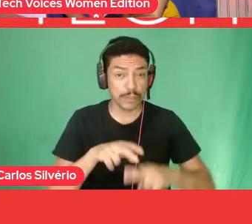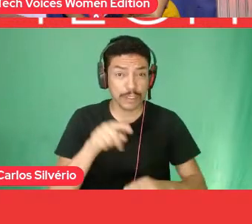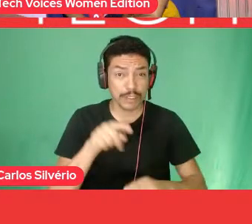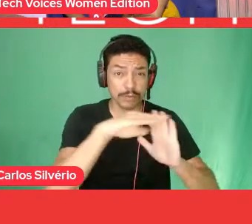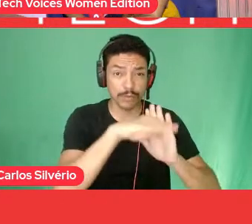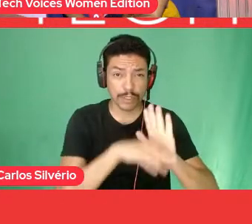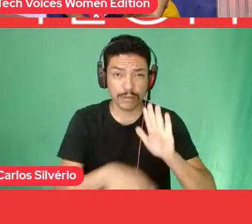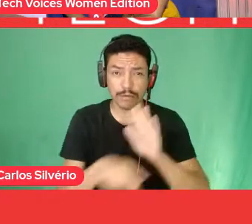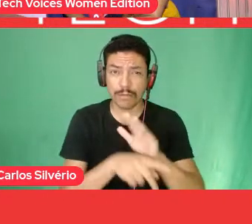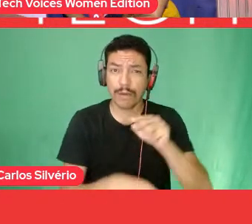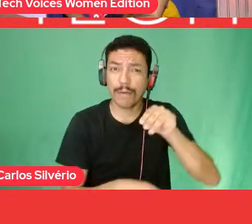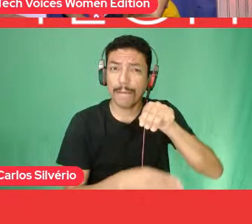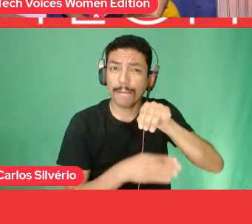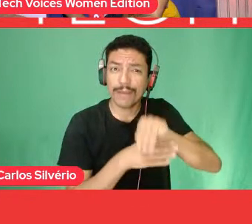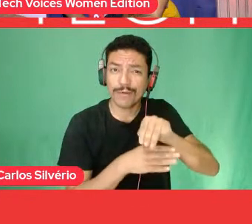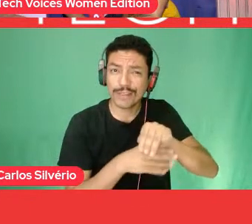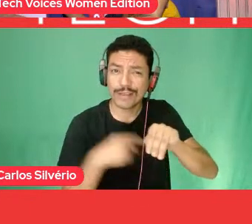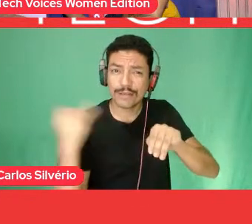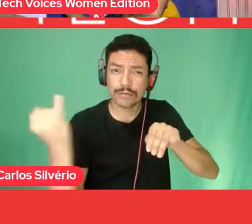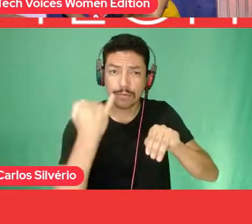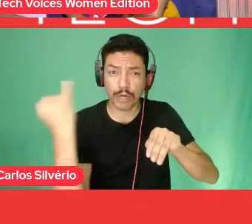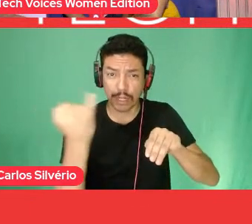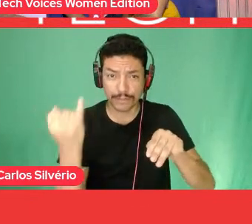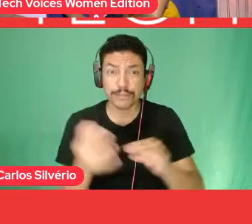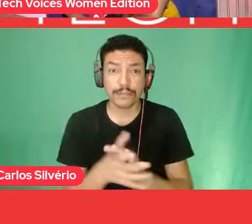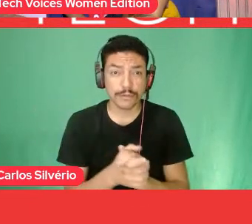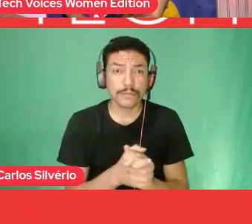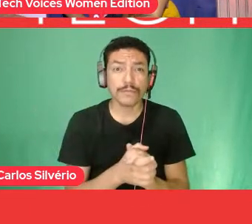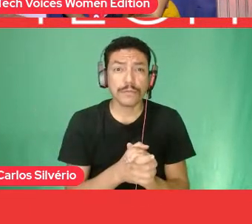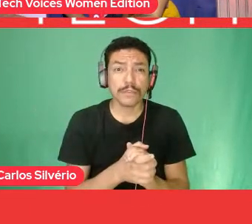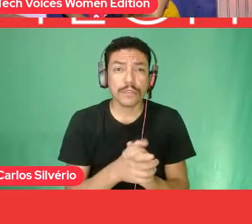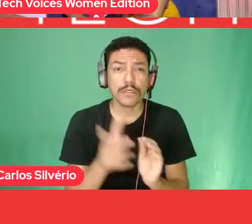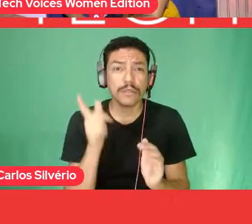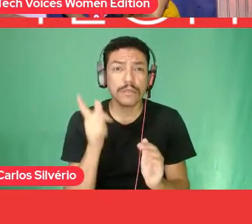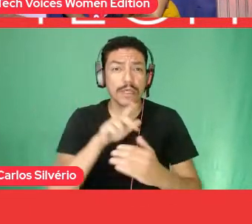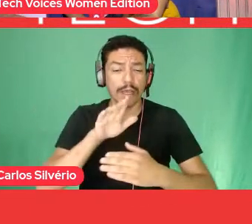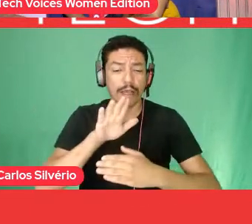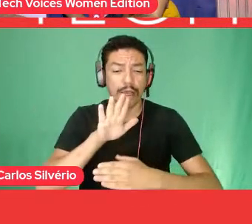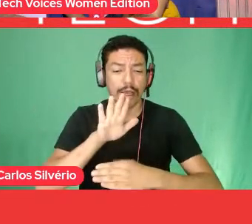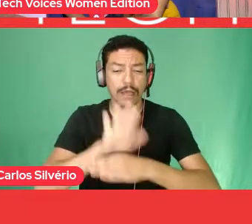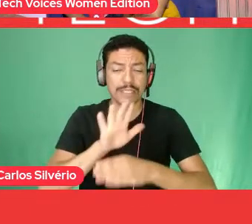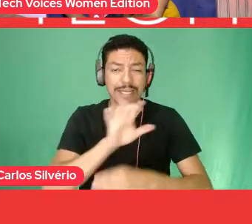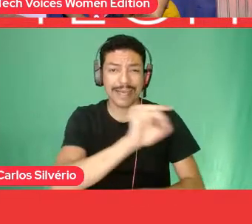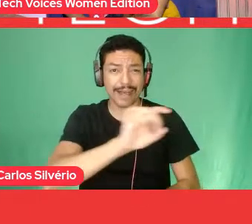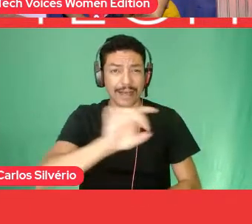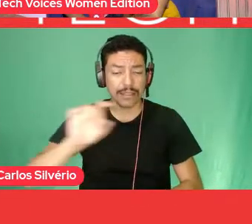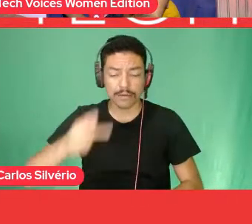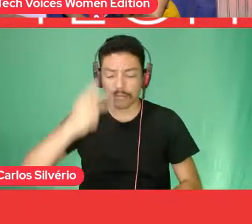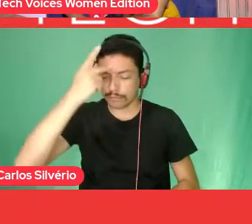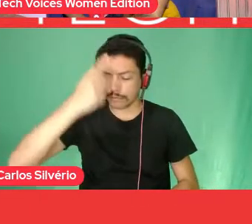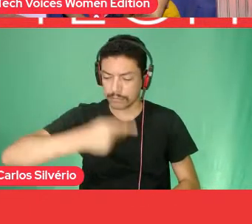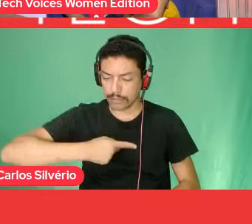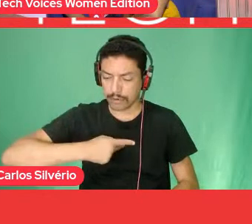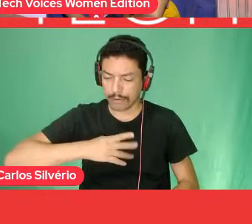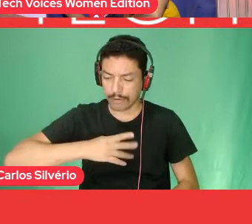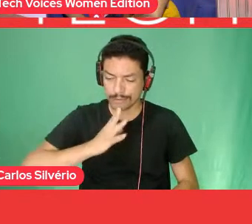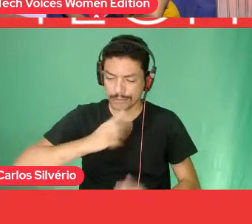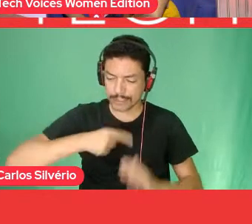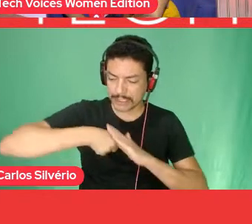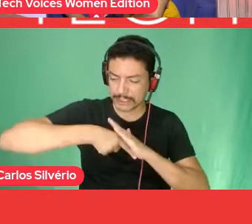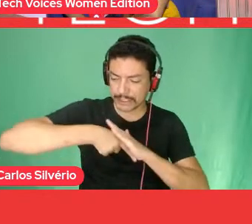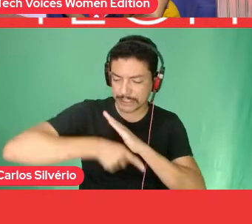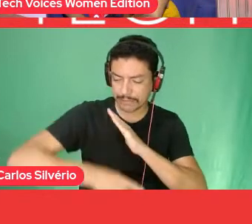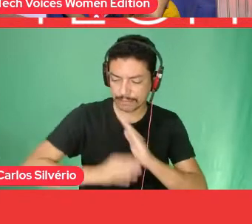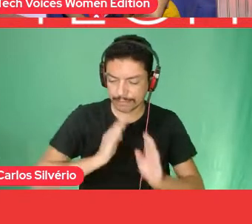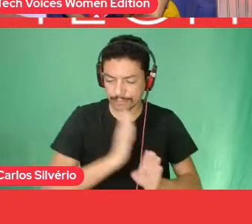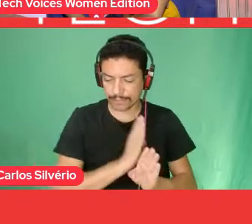de mentoria, eles são tão importantes, né? Para nos ajudar nesse autoconhecimento, né? Porque muitas vezes as próprias mulheres,